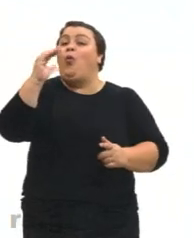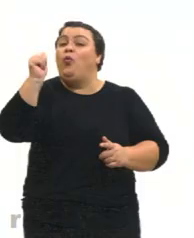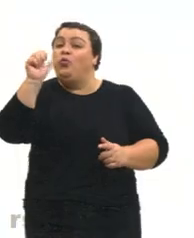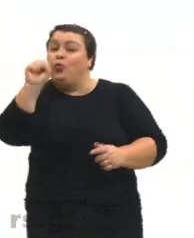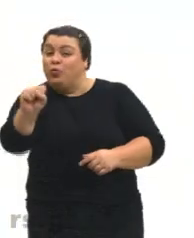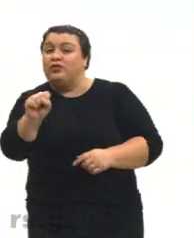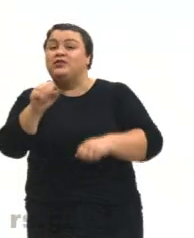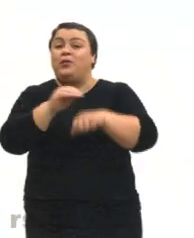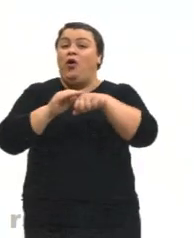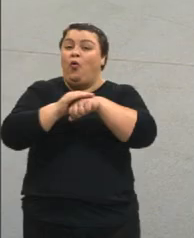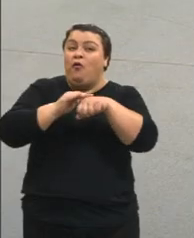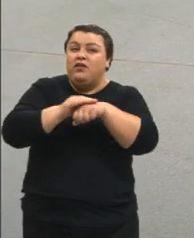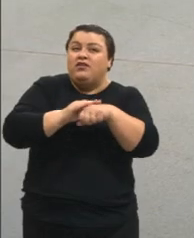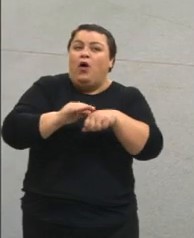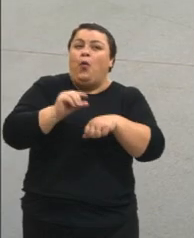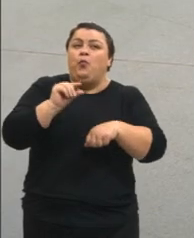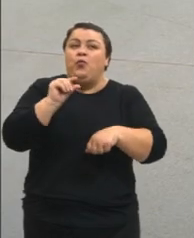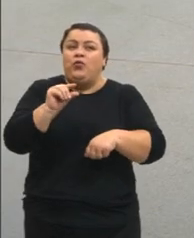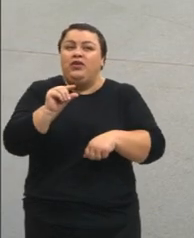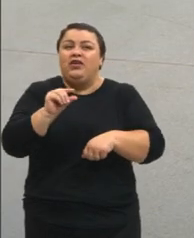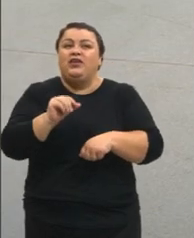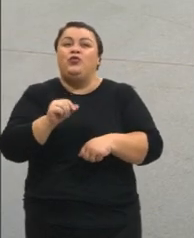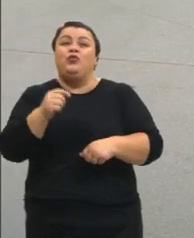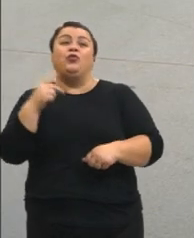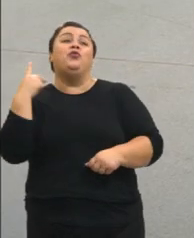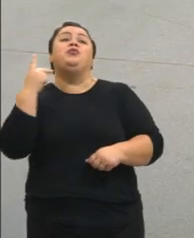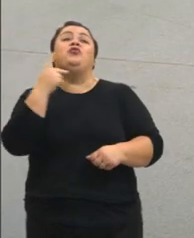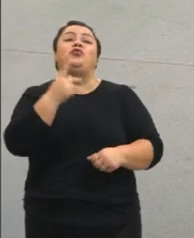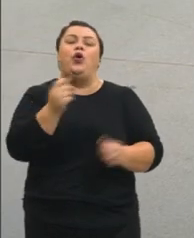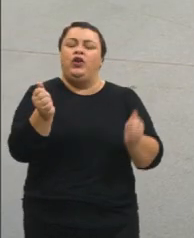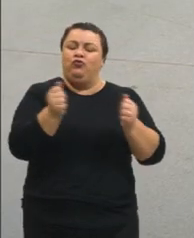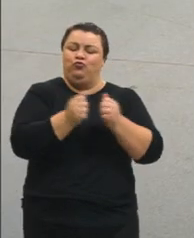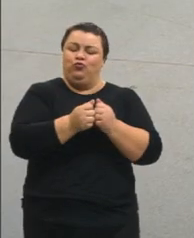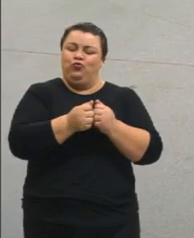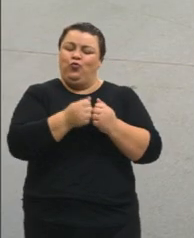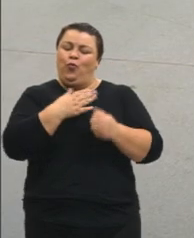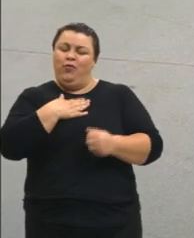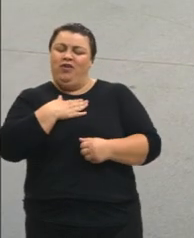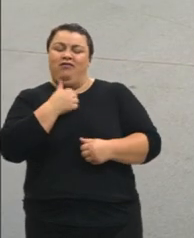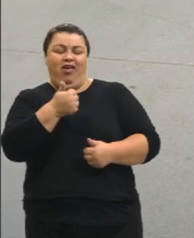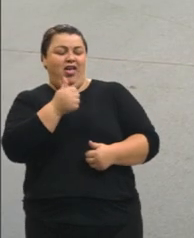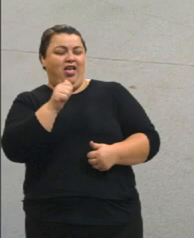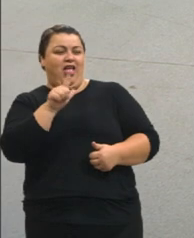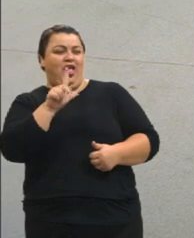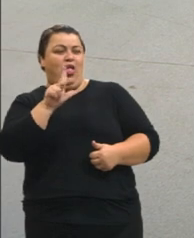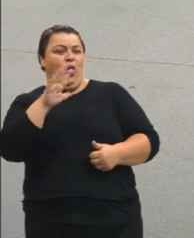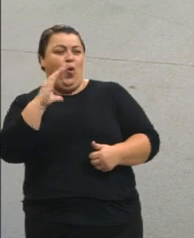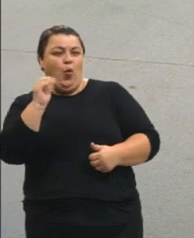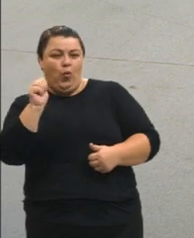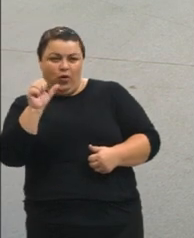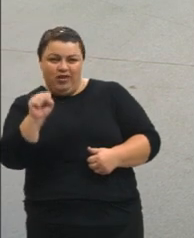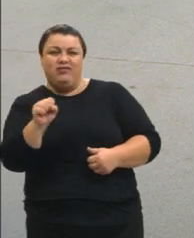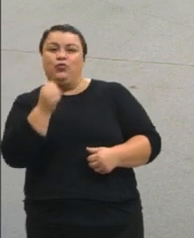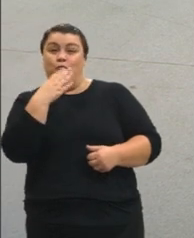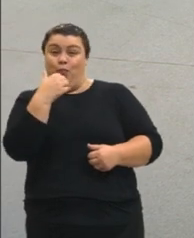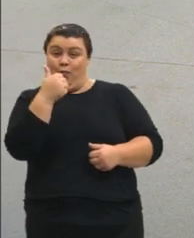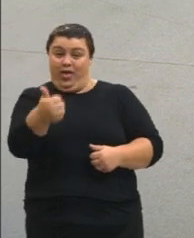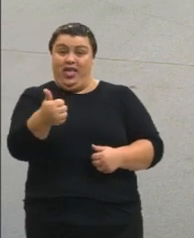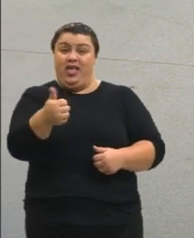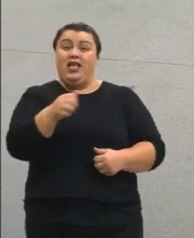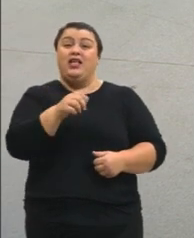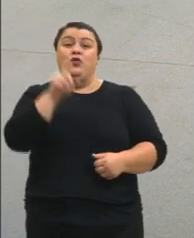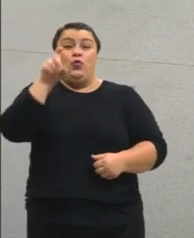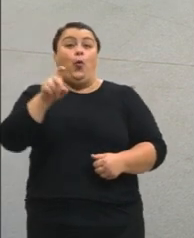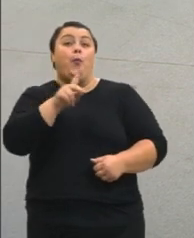para conversar um pouquinho sobre história junto comigo e aí Lucas tudo bem tudo bem eu sou o Lucas então